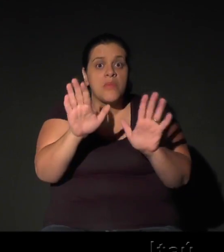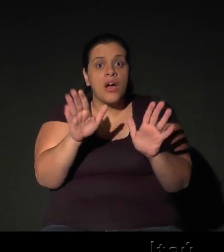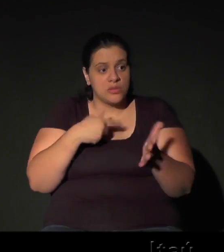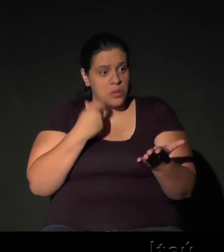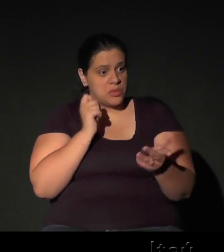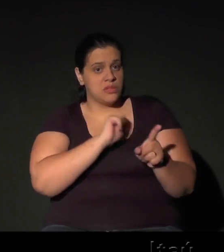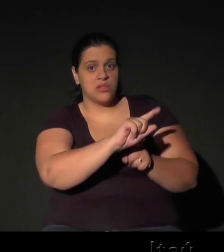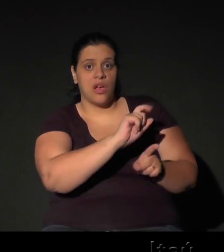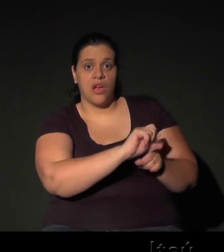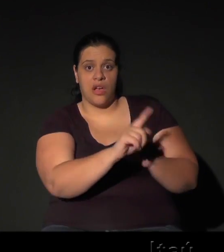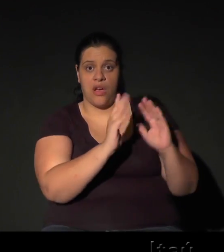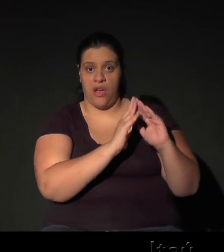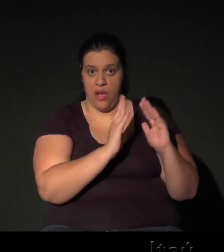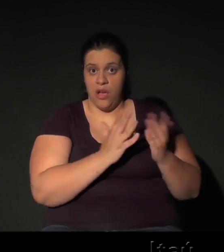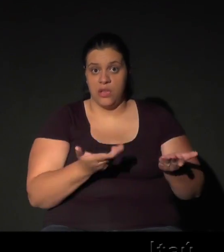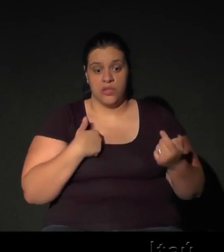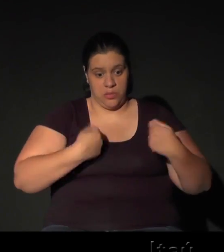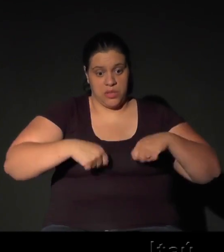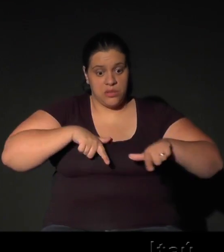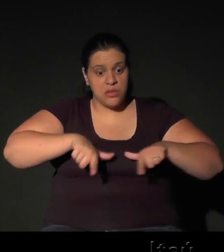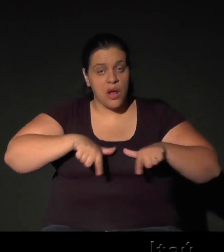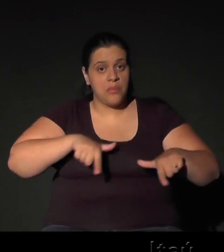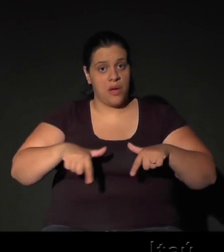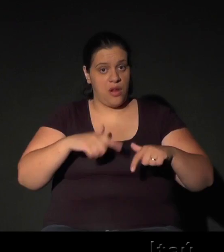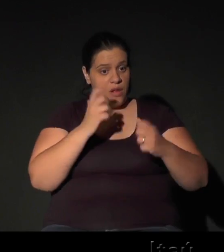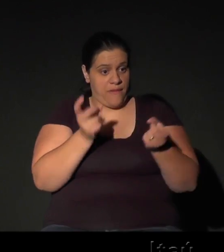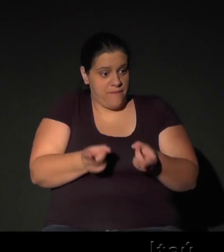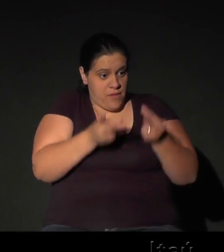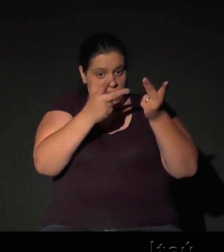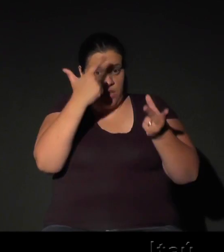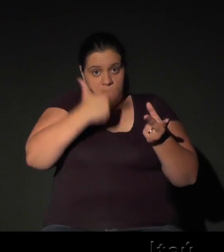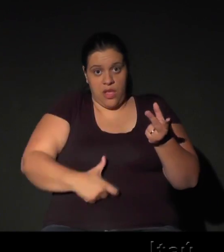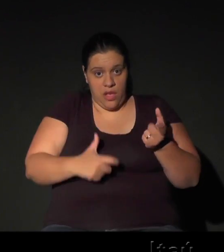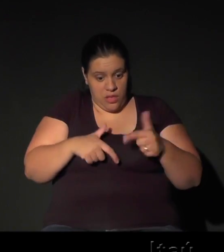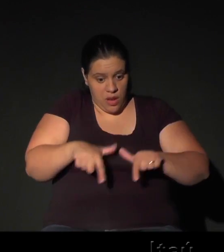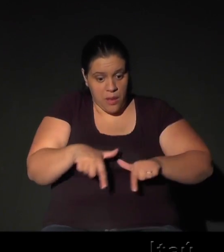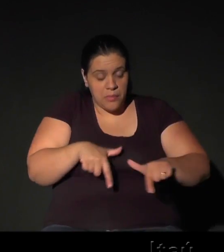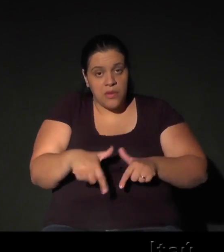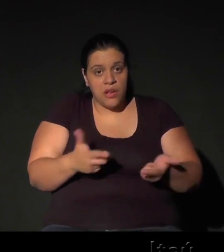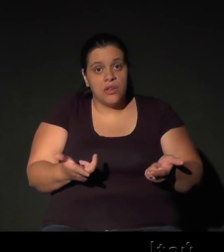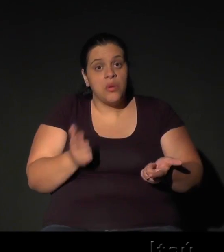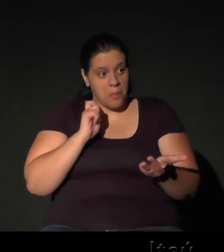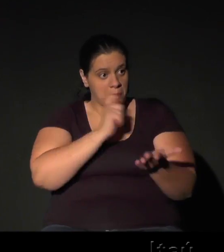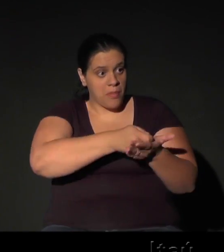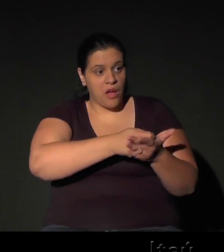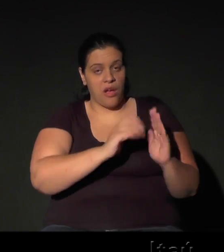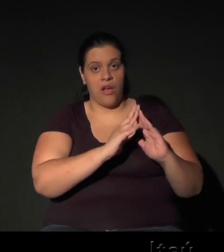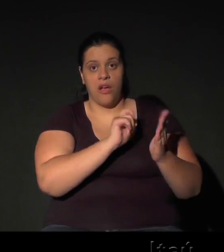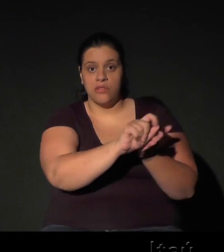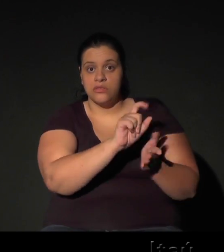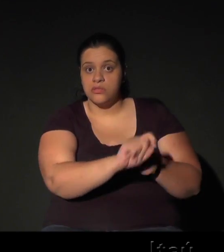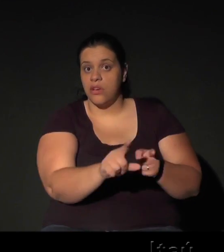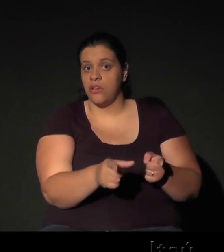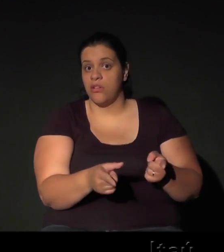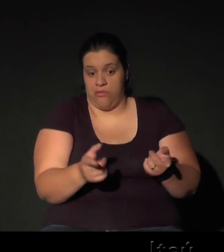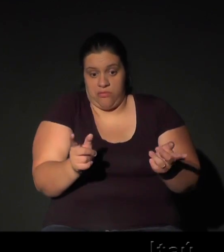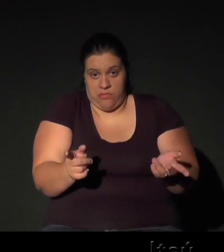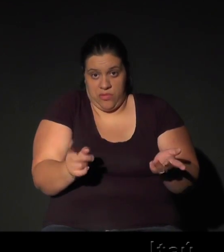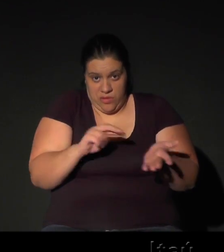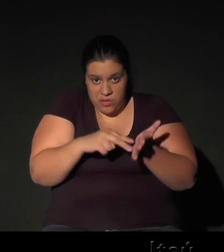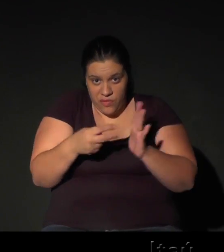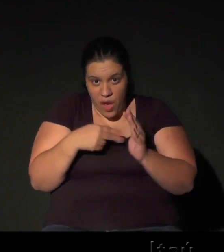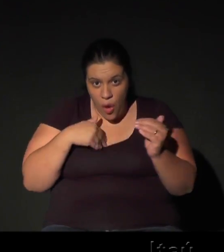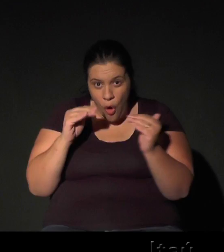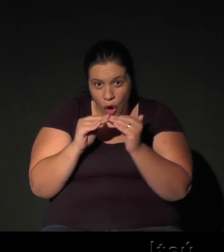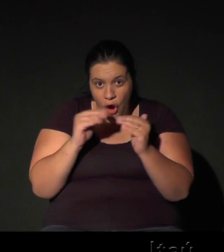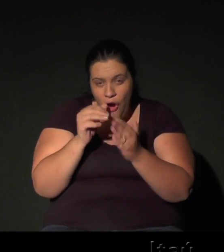preciso pagar o aluguel certo preciso trabalhar vender minha força de trabalho sen eu não pago o meu aluguel é uma questão de ser realista Isso significa que eu concordo